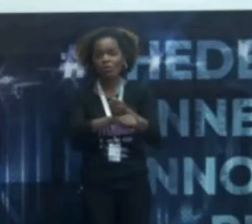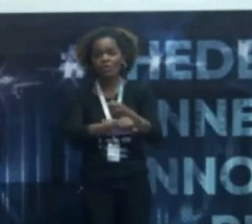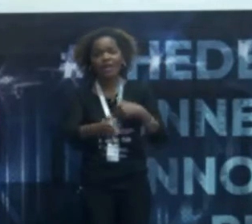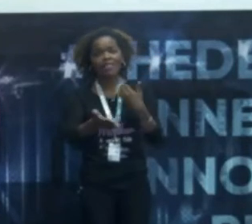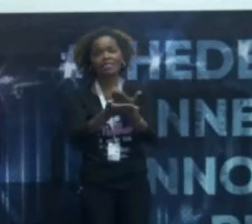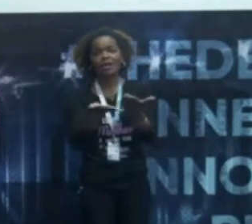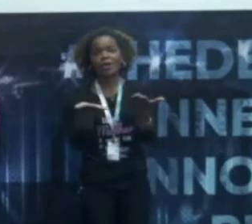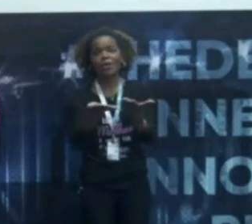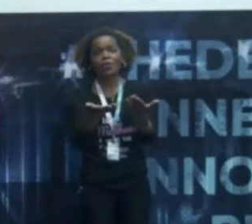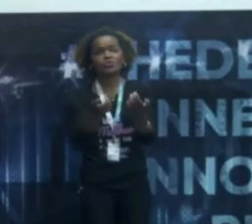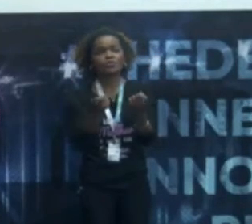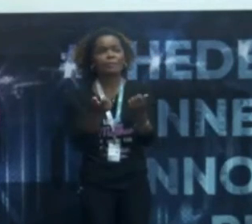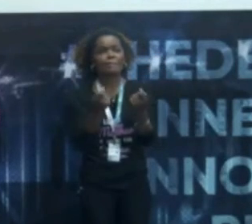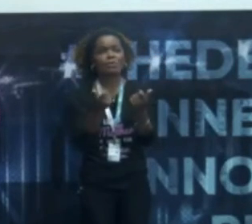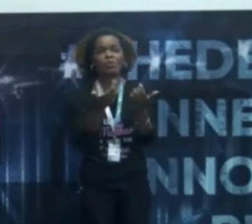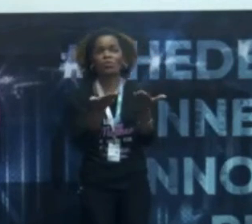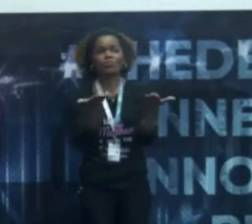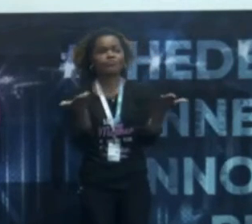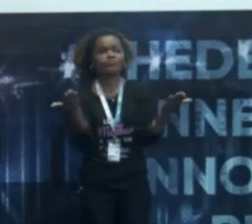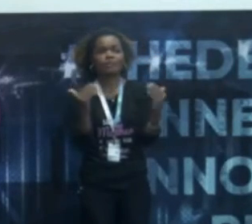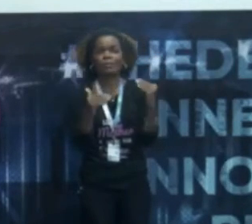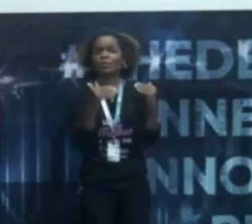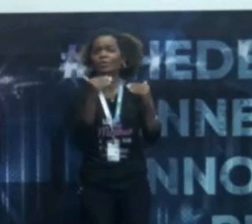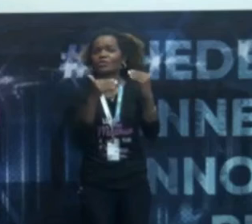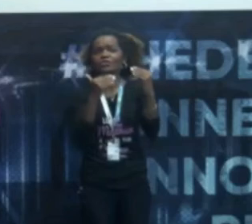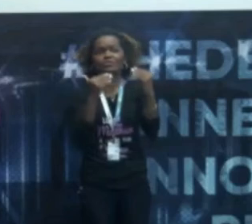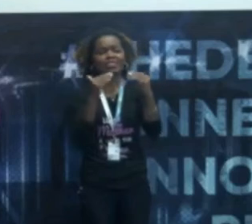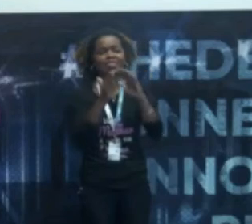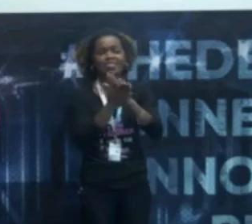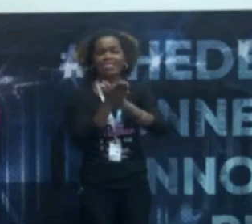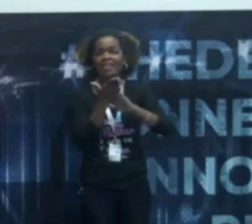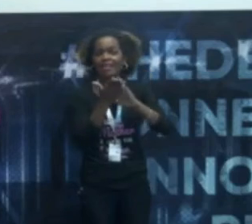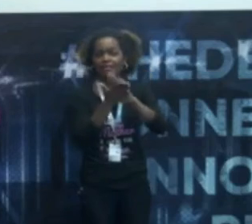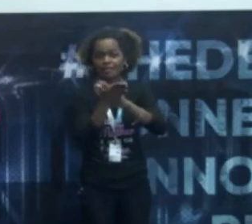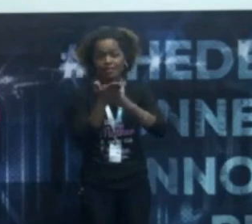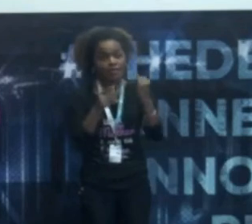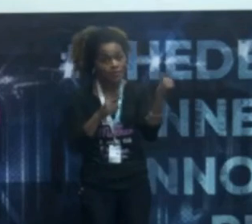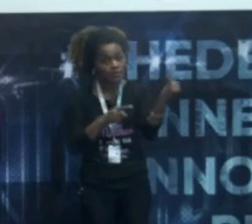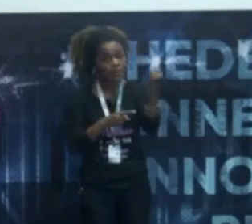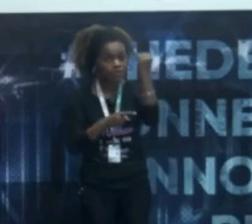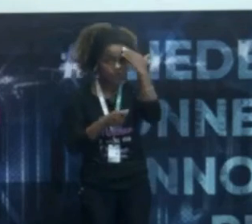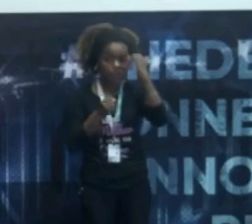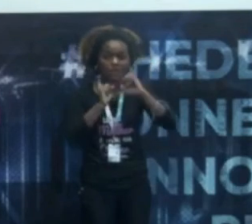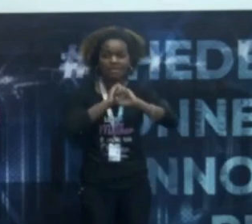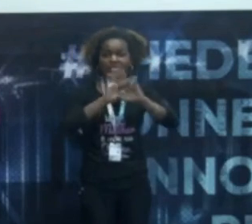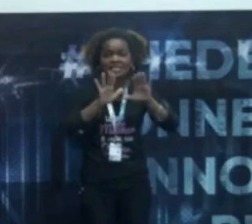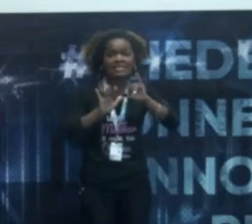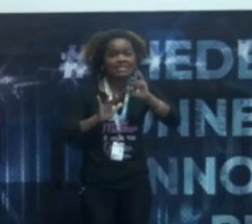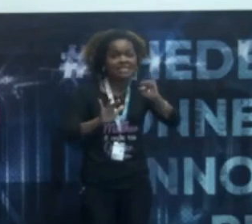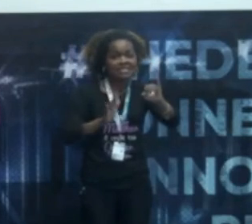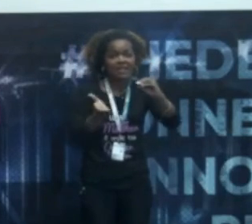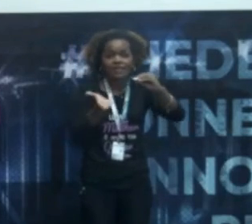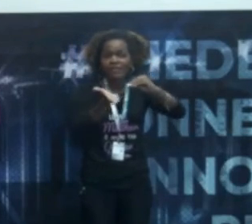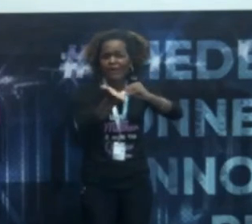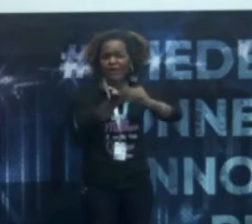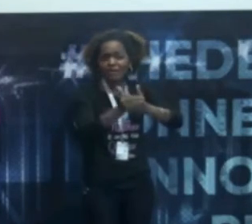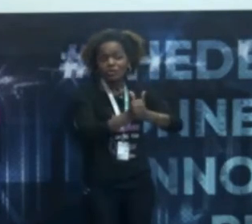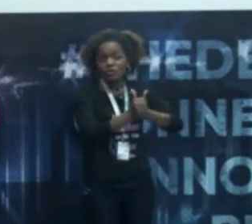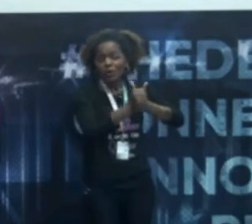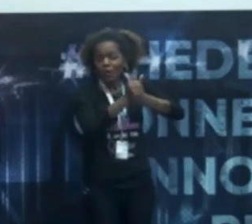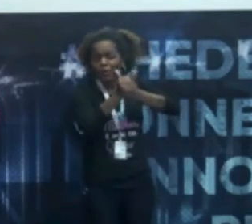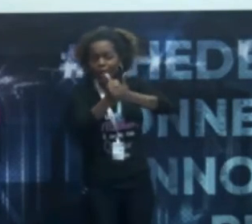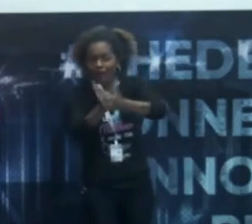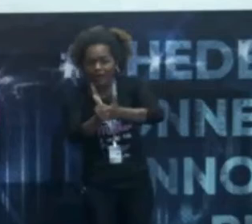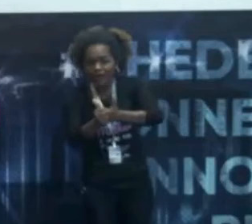trabalho. Porém, é muito importante compreender que se a gente não acompanha o processo de lei de